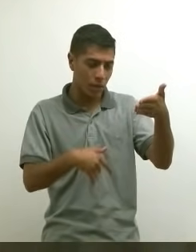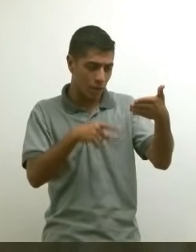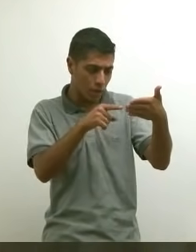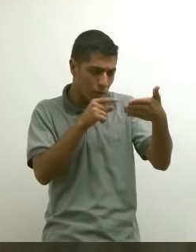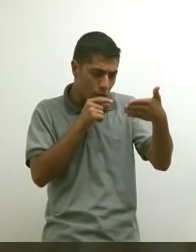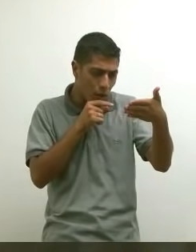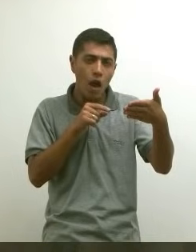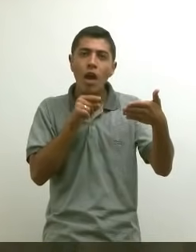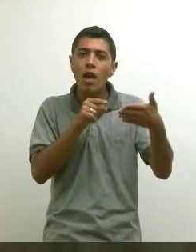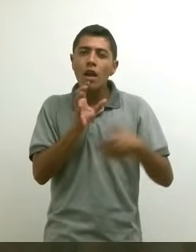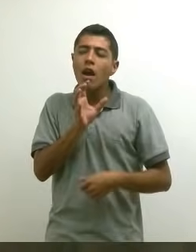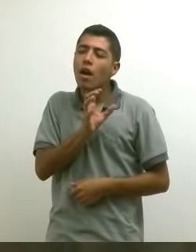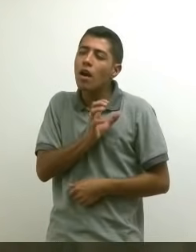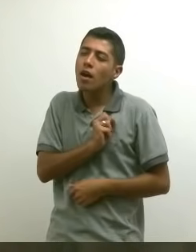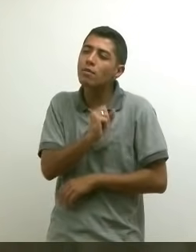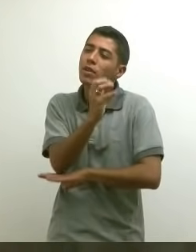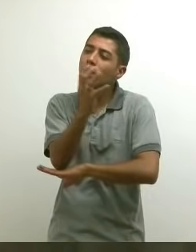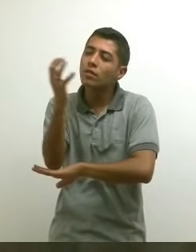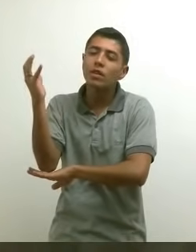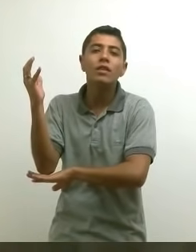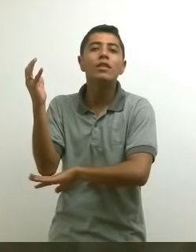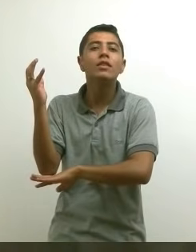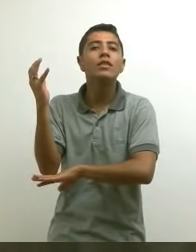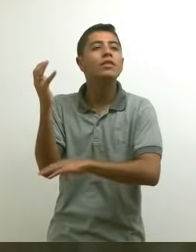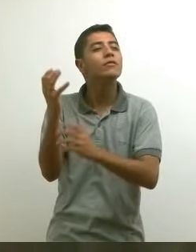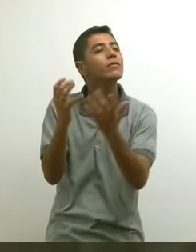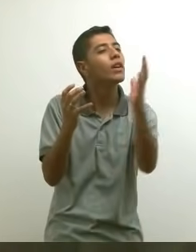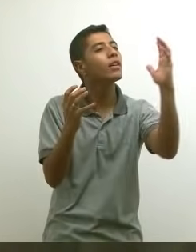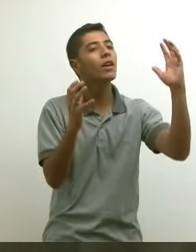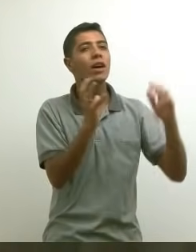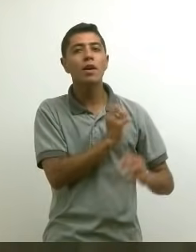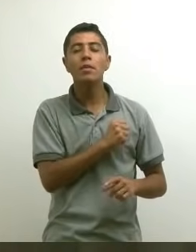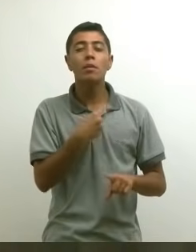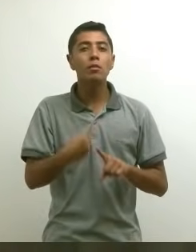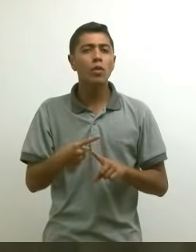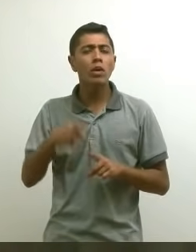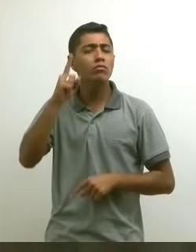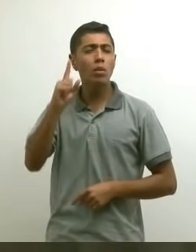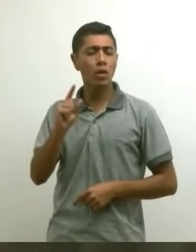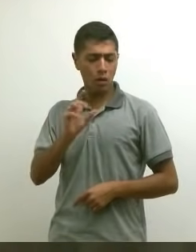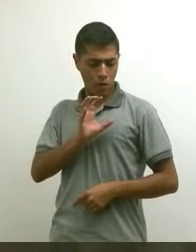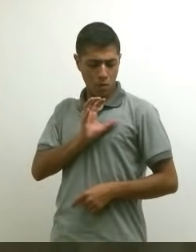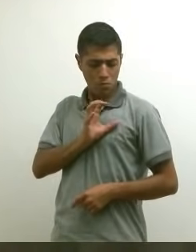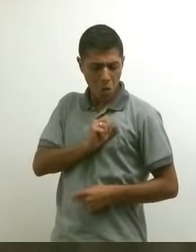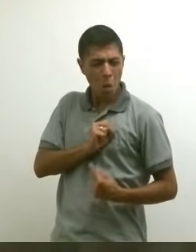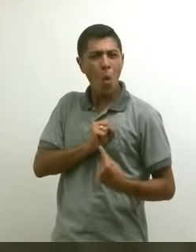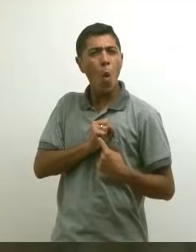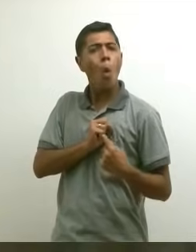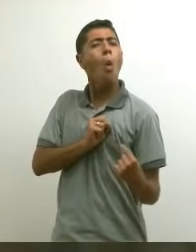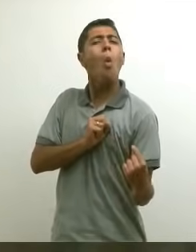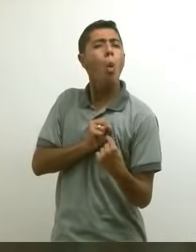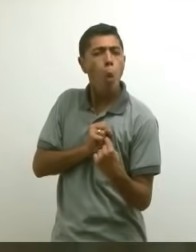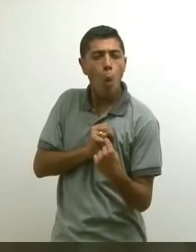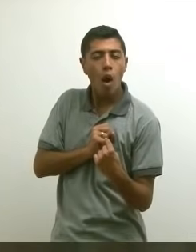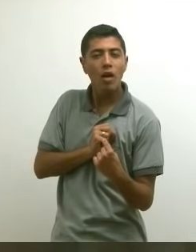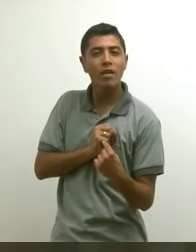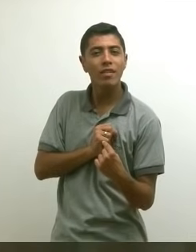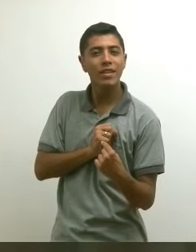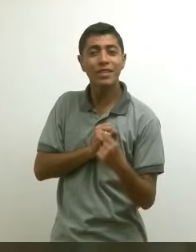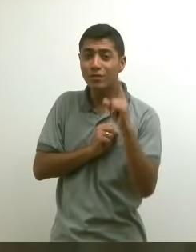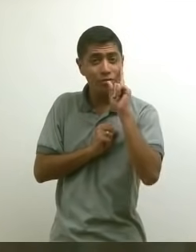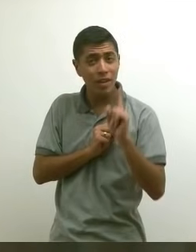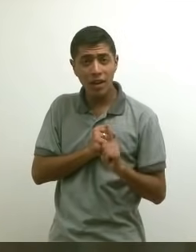saber que a mais não poder amar ou seja enquanto estamos no na experiência